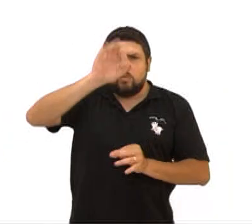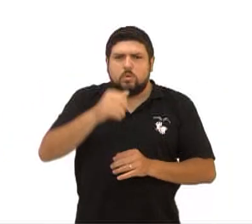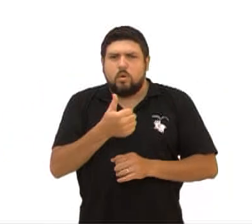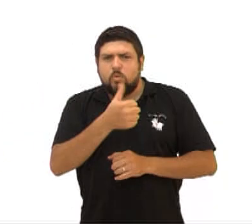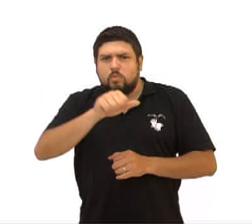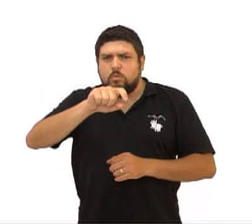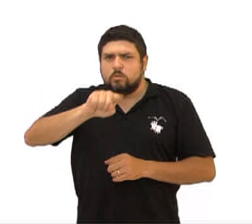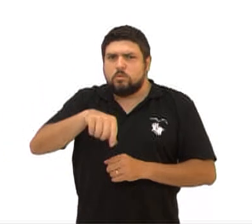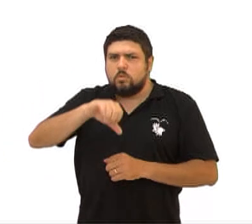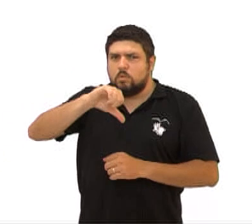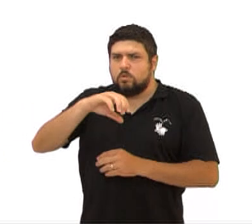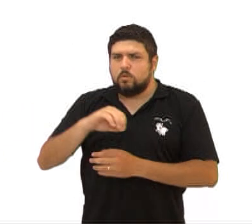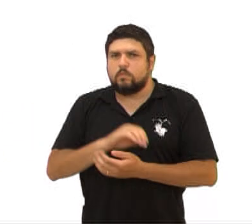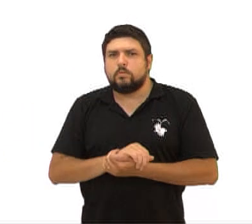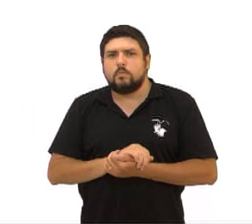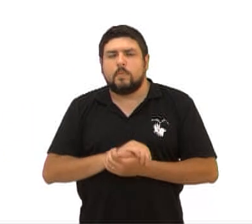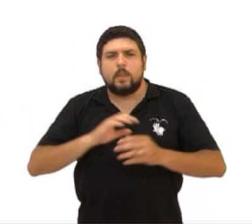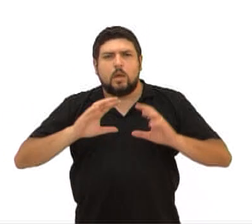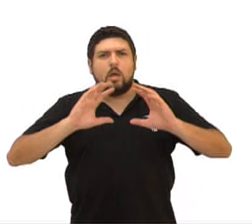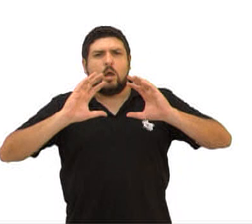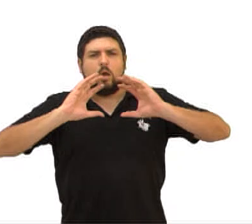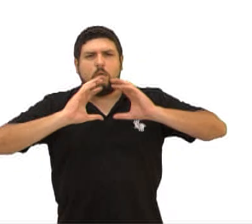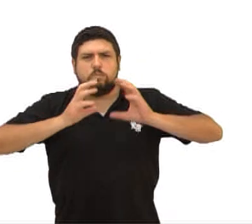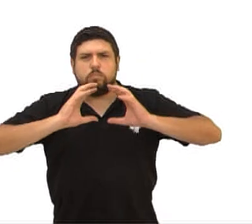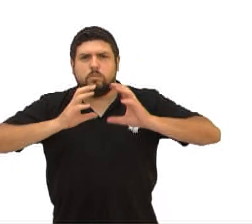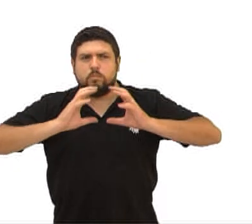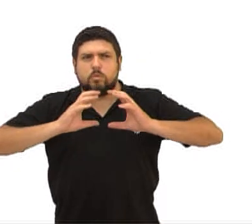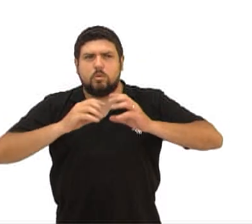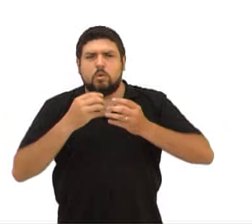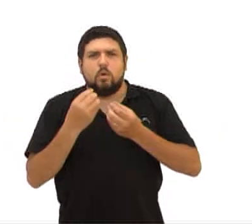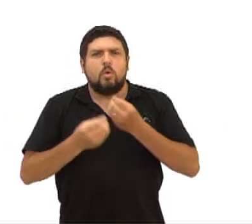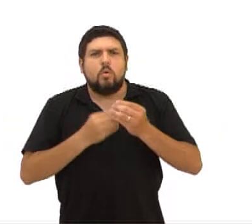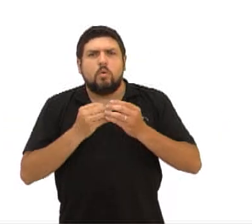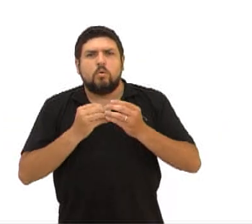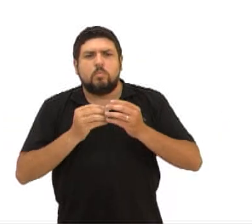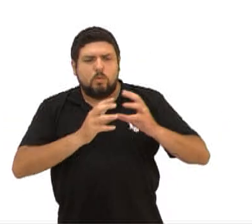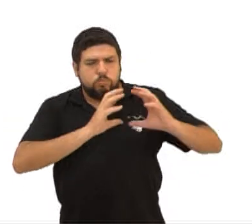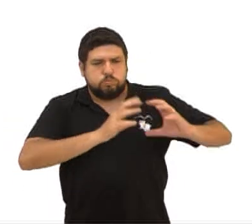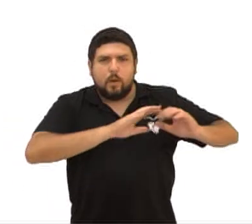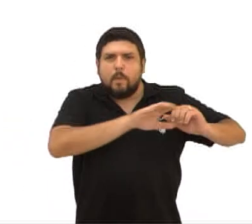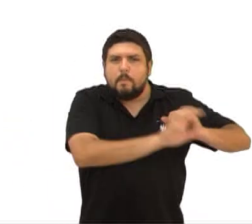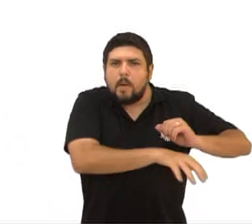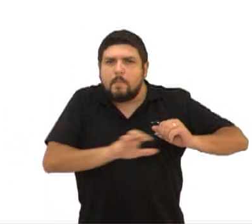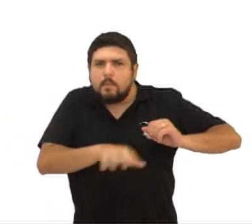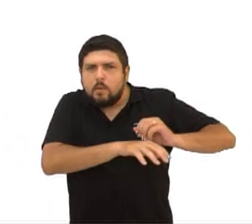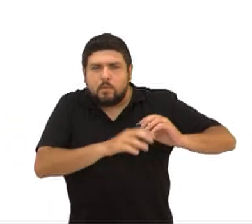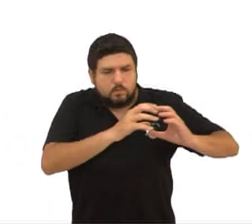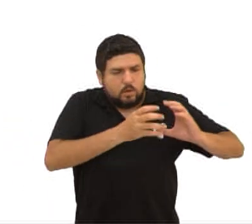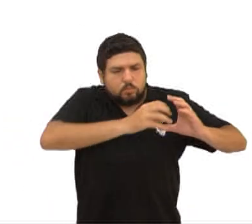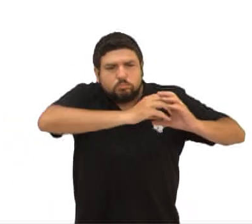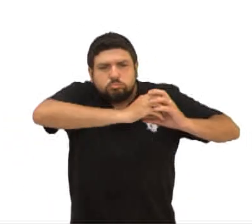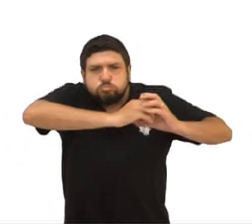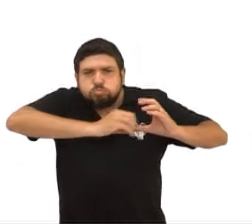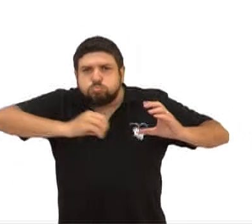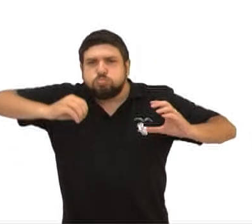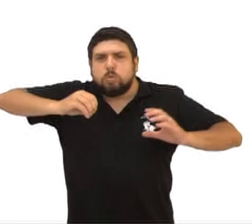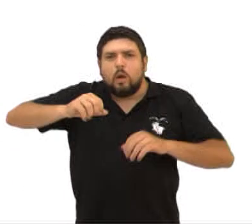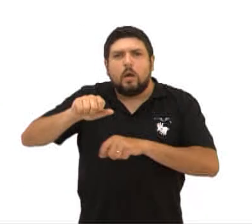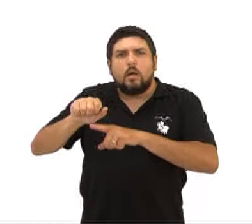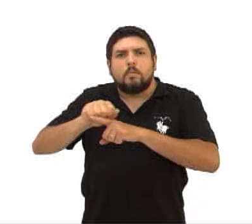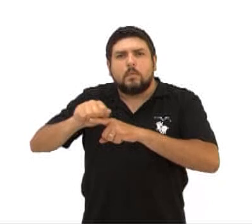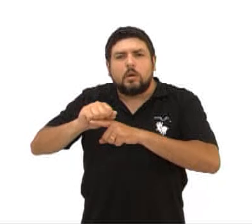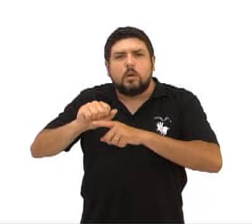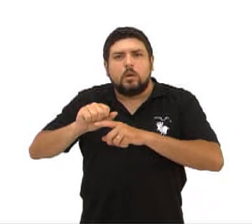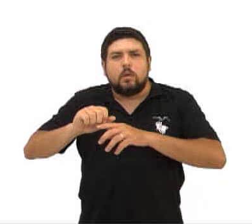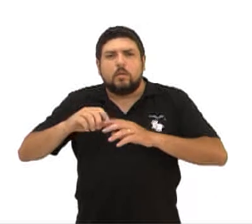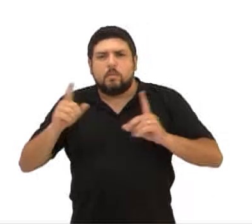era rebatida com uma câmera da bola de basquete, porque não tinha uma bola de vôlei na época, e eram disputados aí jogos de 9